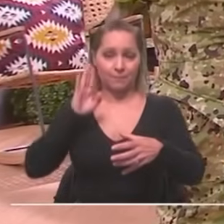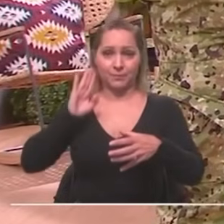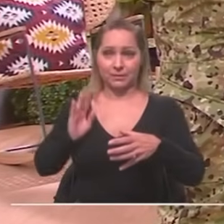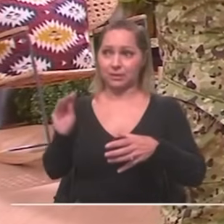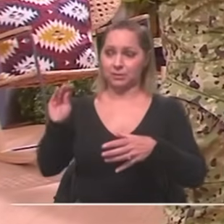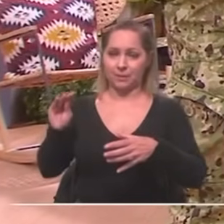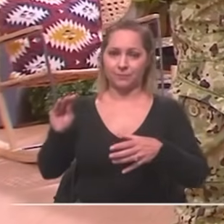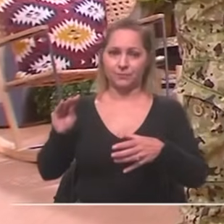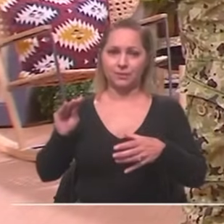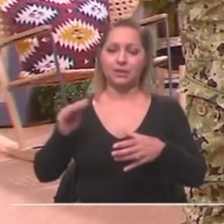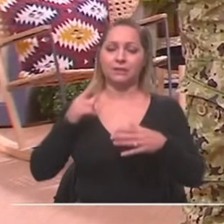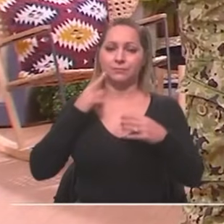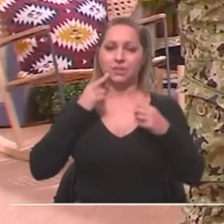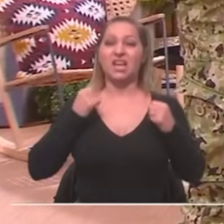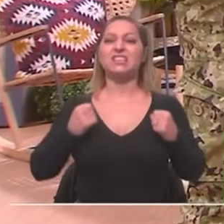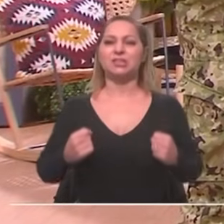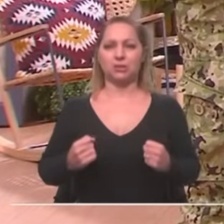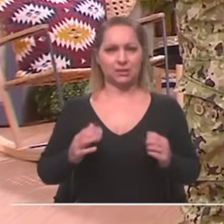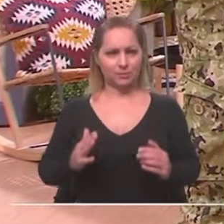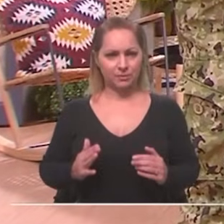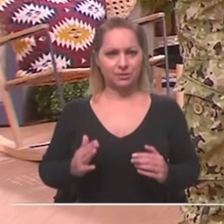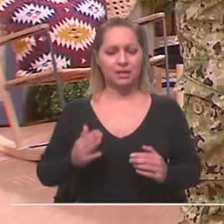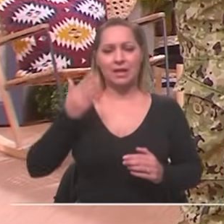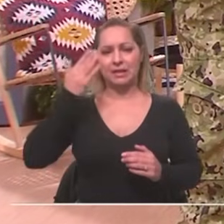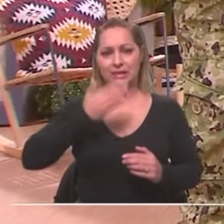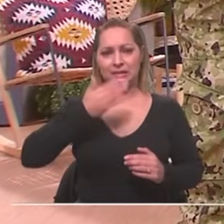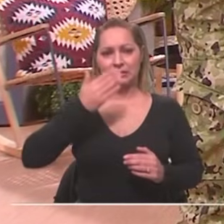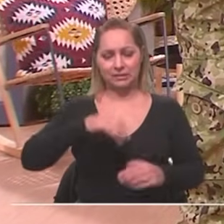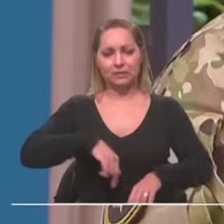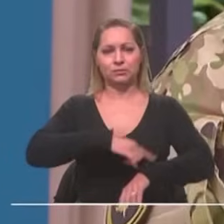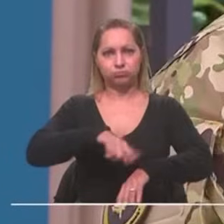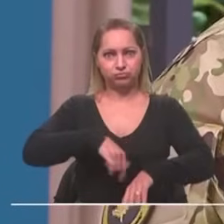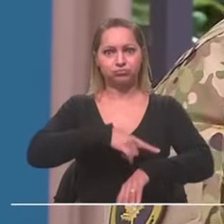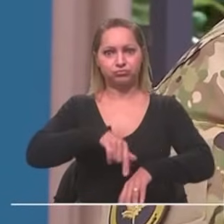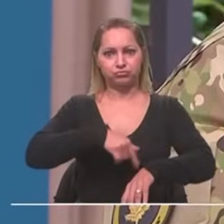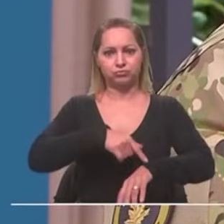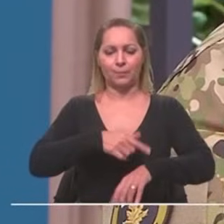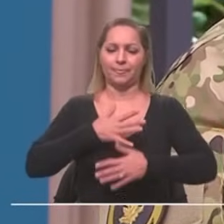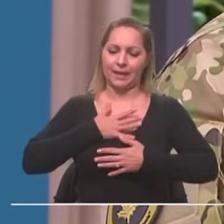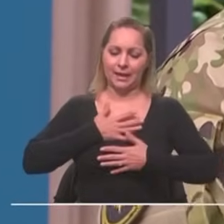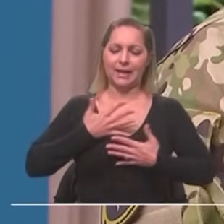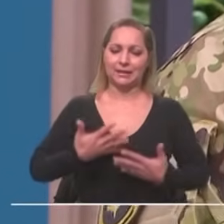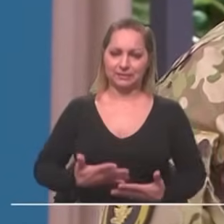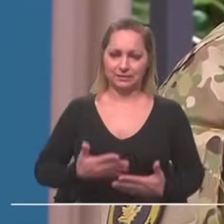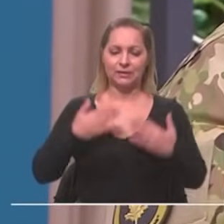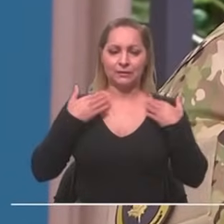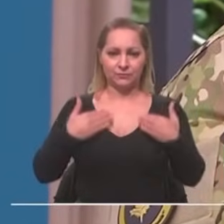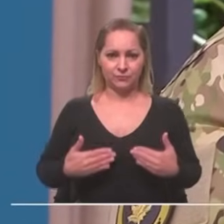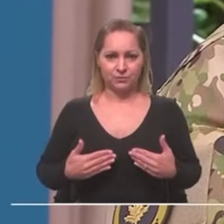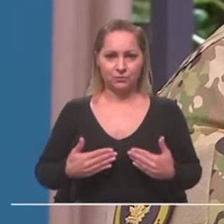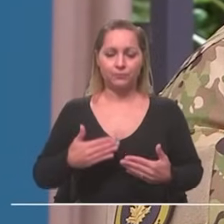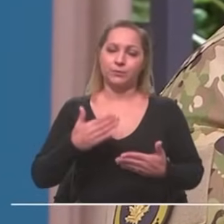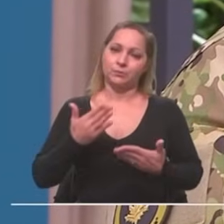resistência que é necessária ao militar, claro, estar vários dias a fazer aquelas atividades continuadamente, tem um desgaste muito grande físico, e só através